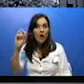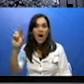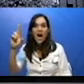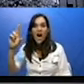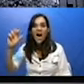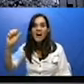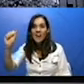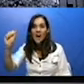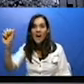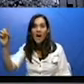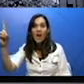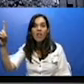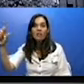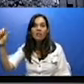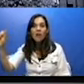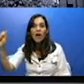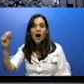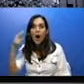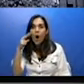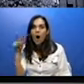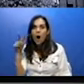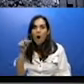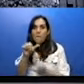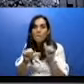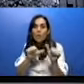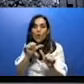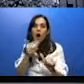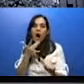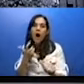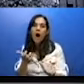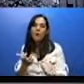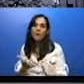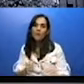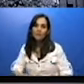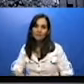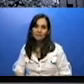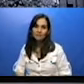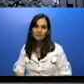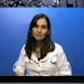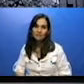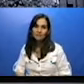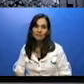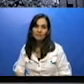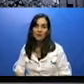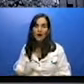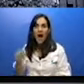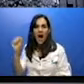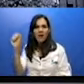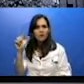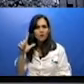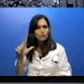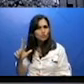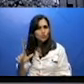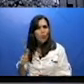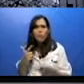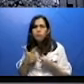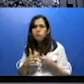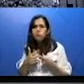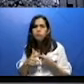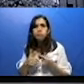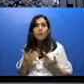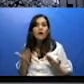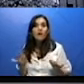florada olha mudou a cor foi a primeira vez que apareceu esse azul porque